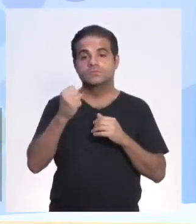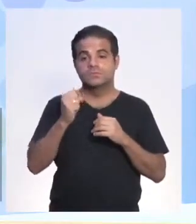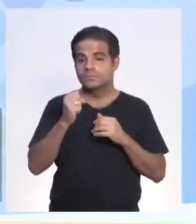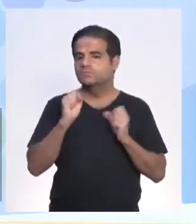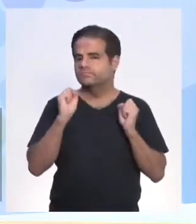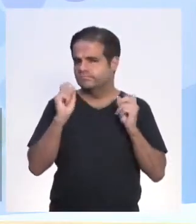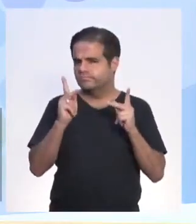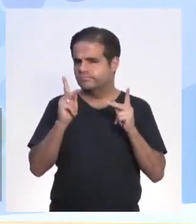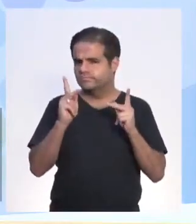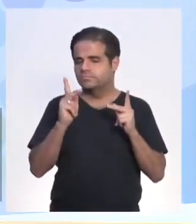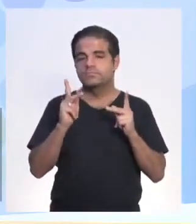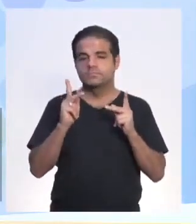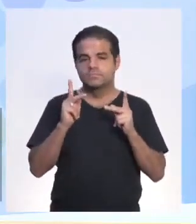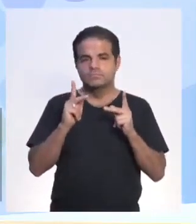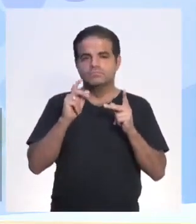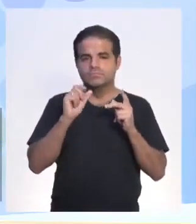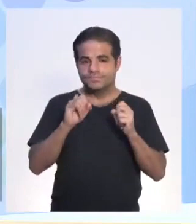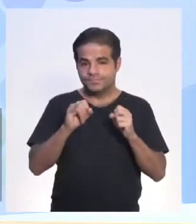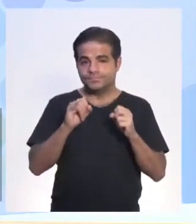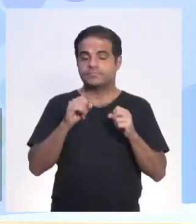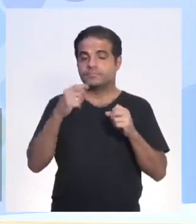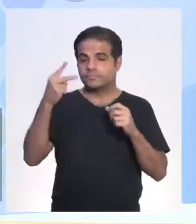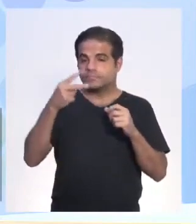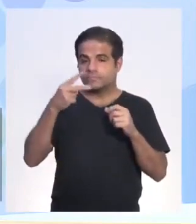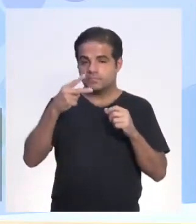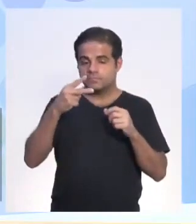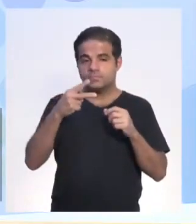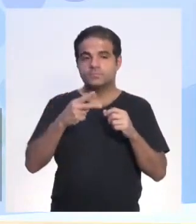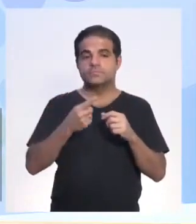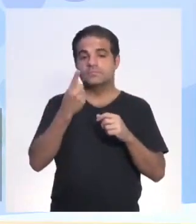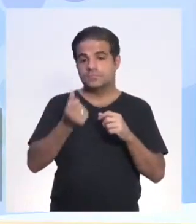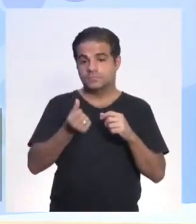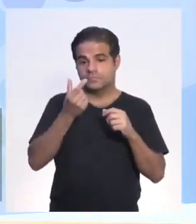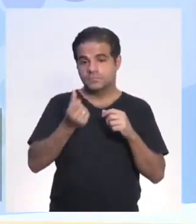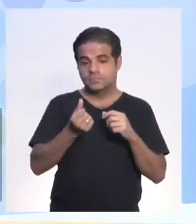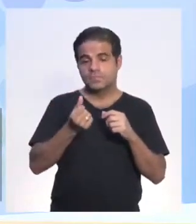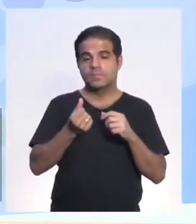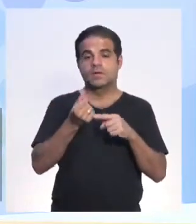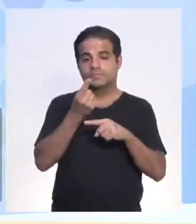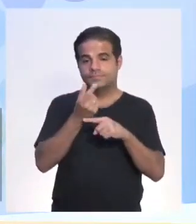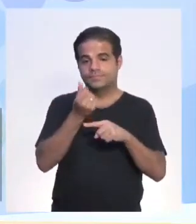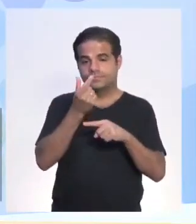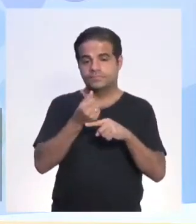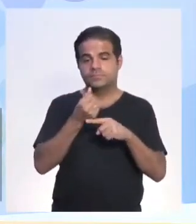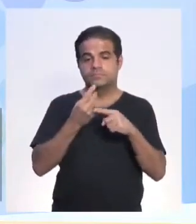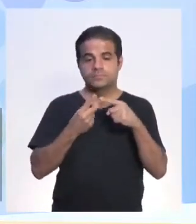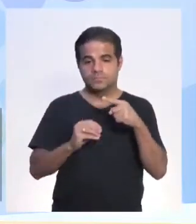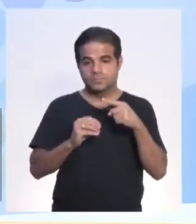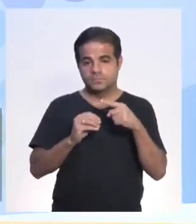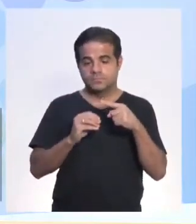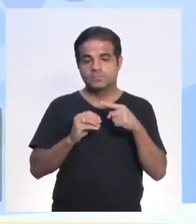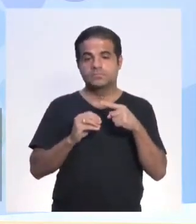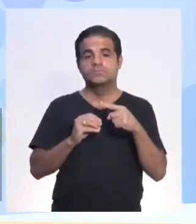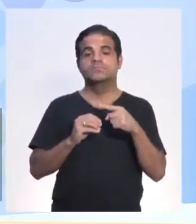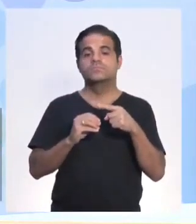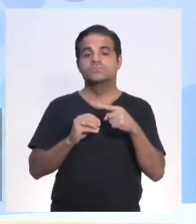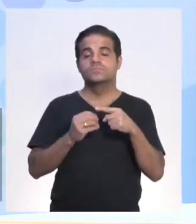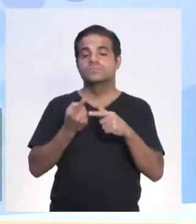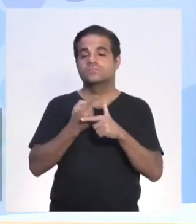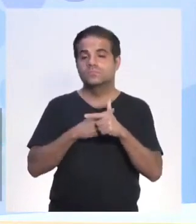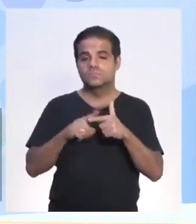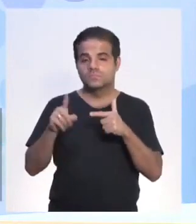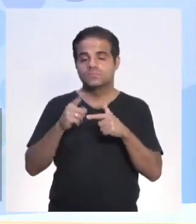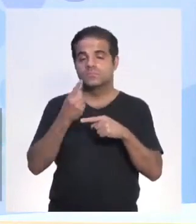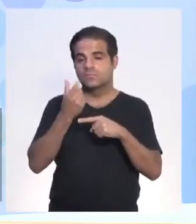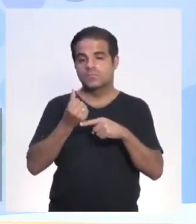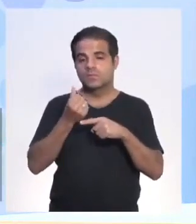0,8, ok? Vamos lá. Segunda fração, 16 vinteavos. Então, vou fazer 16 dividido